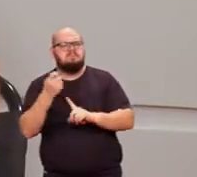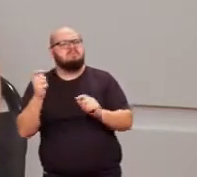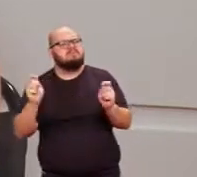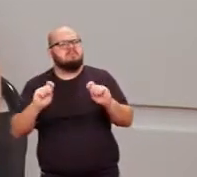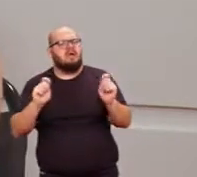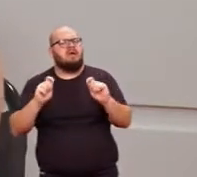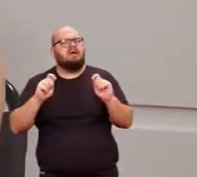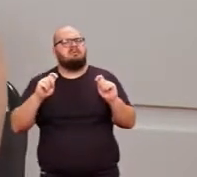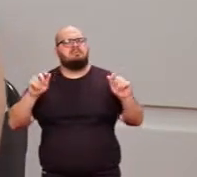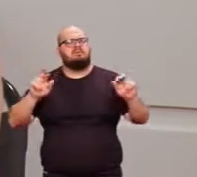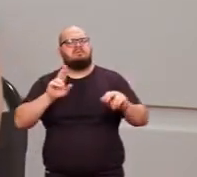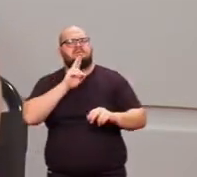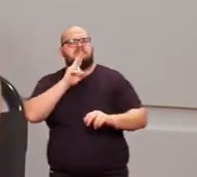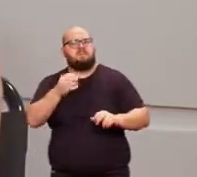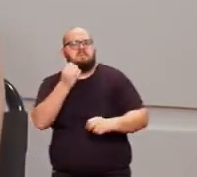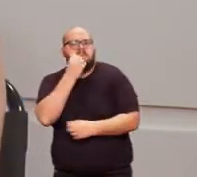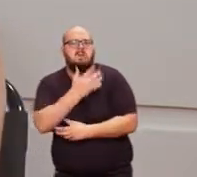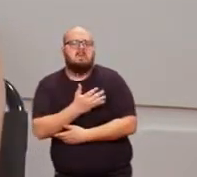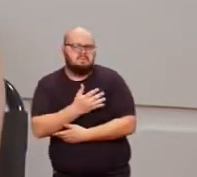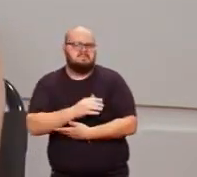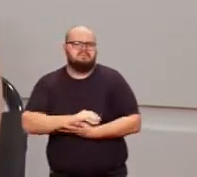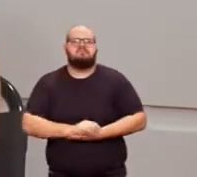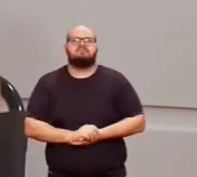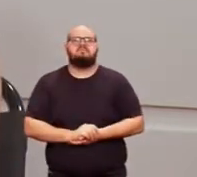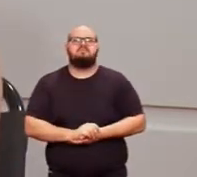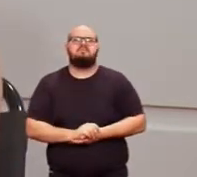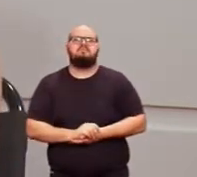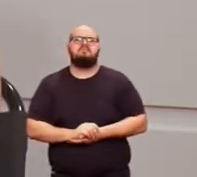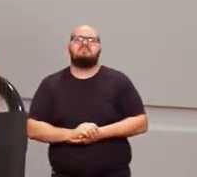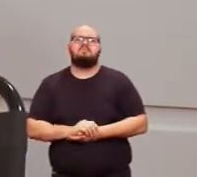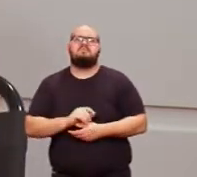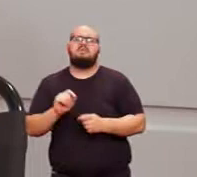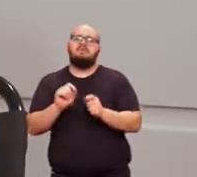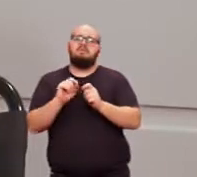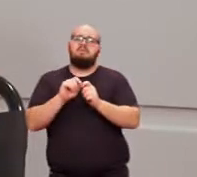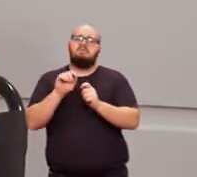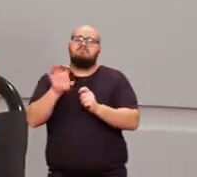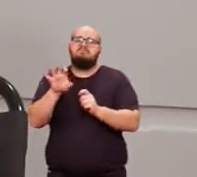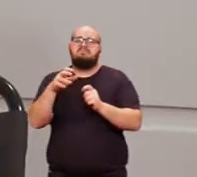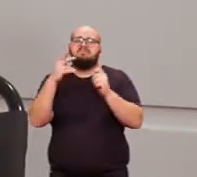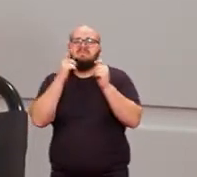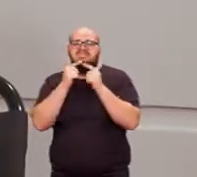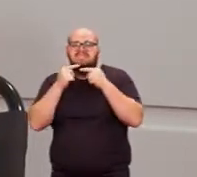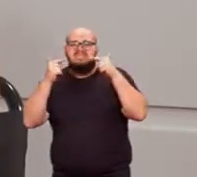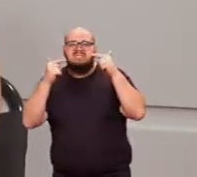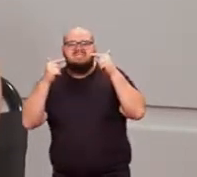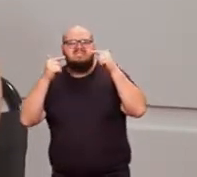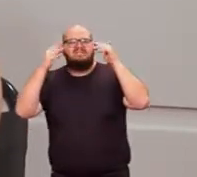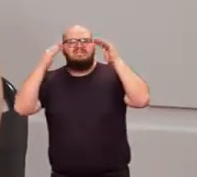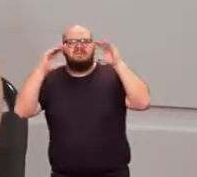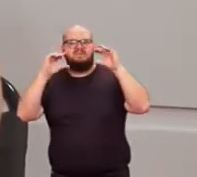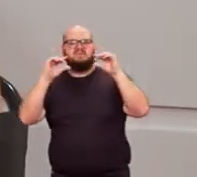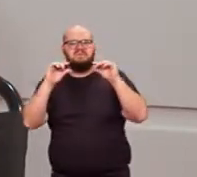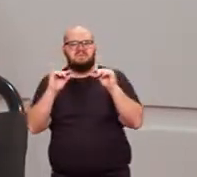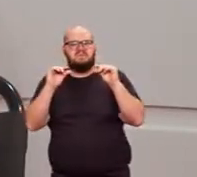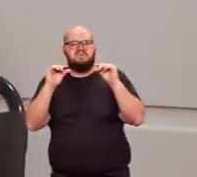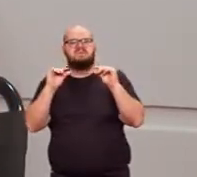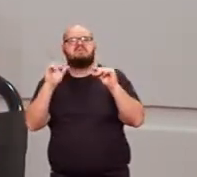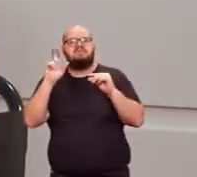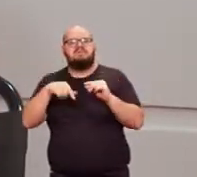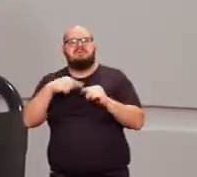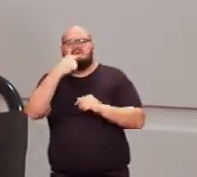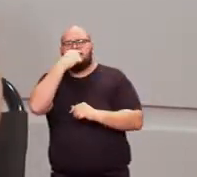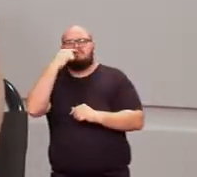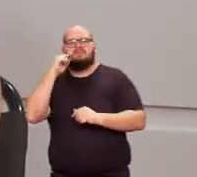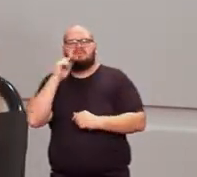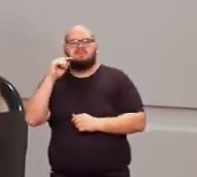aproximadamente 4 meses a gente consegue um resultado ainda muito favorável, que fazendo com que diminua a área, a ação muscular dessa região,